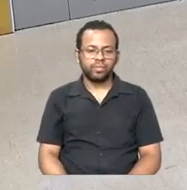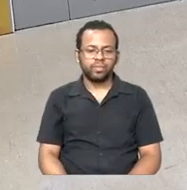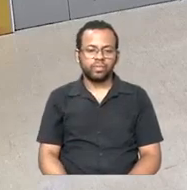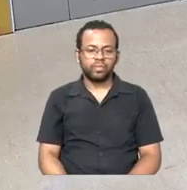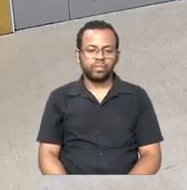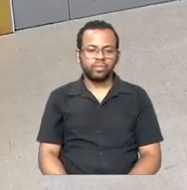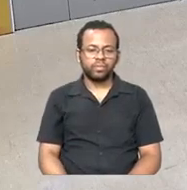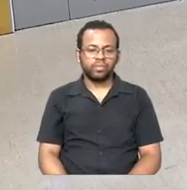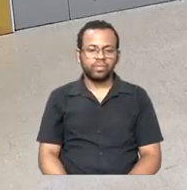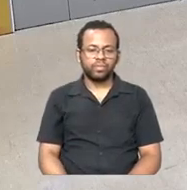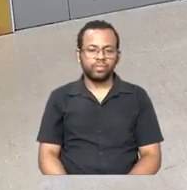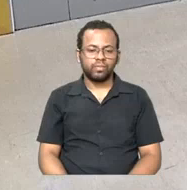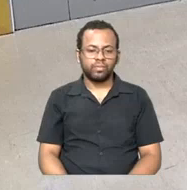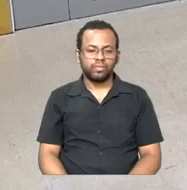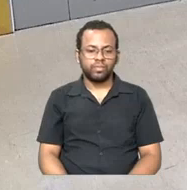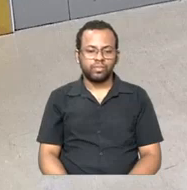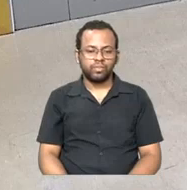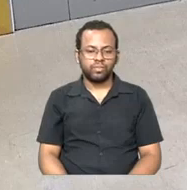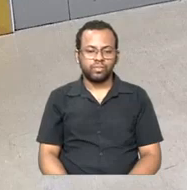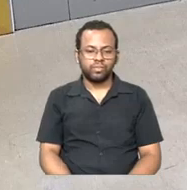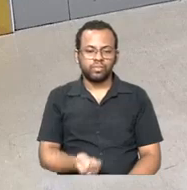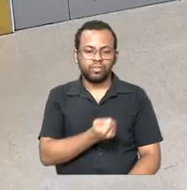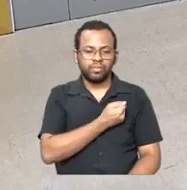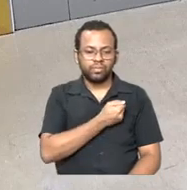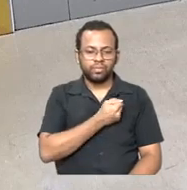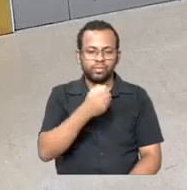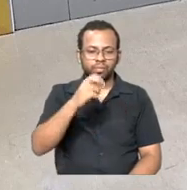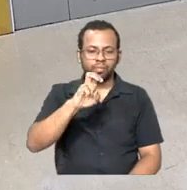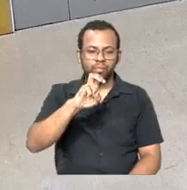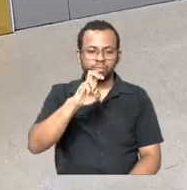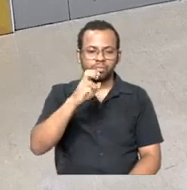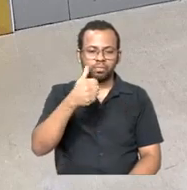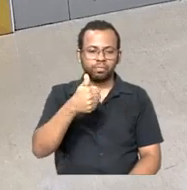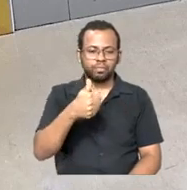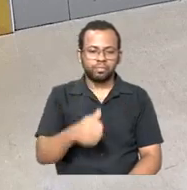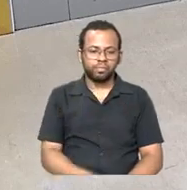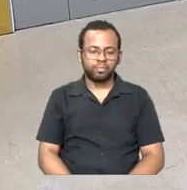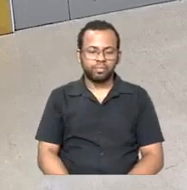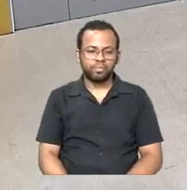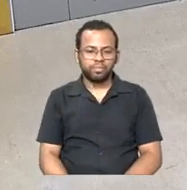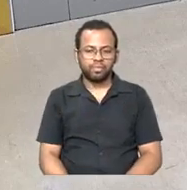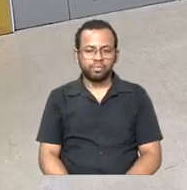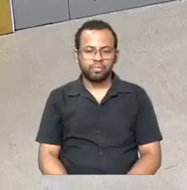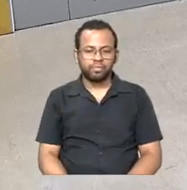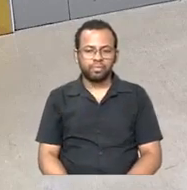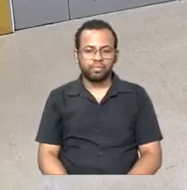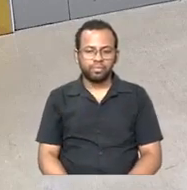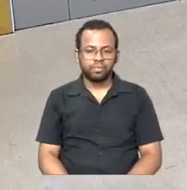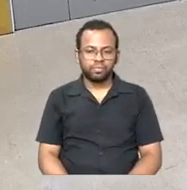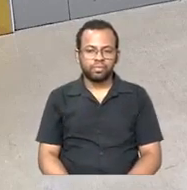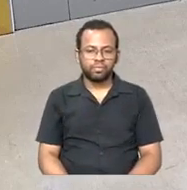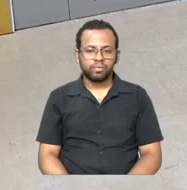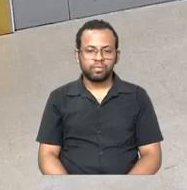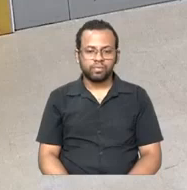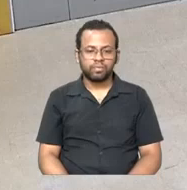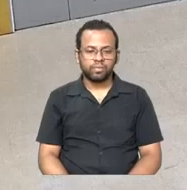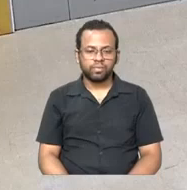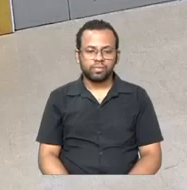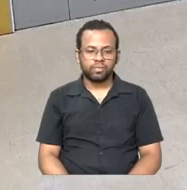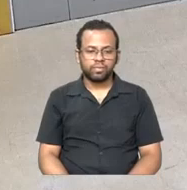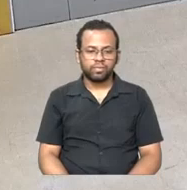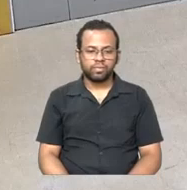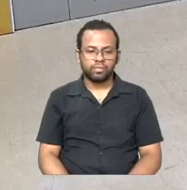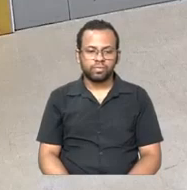é a bola da vez 51 51 51 51